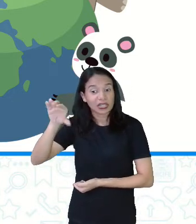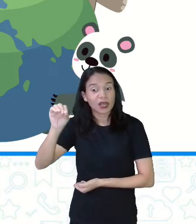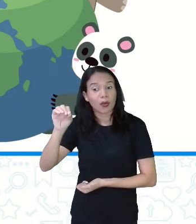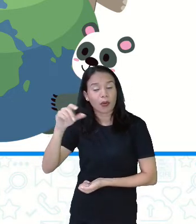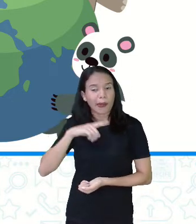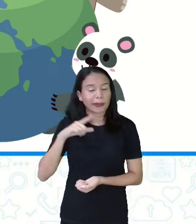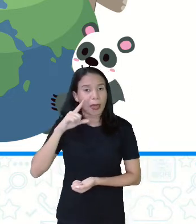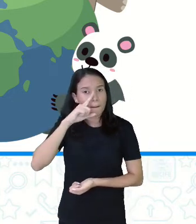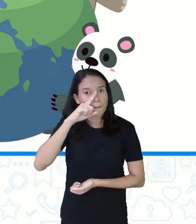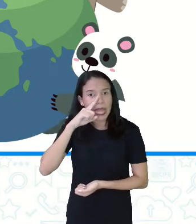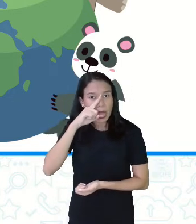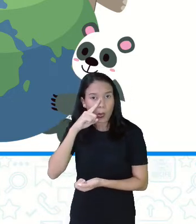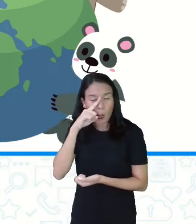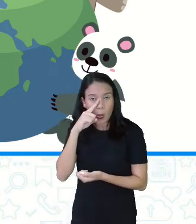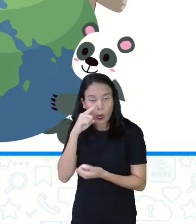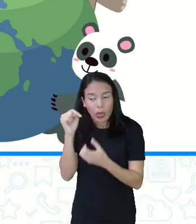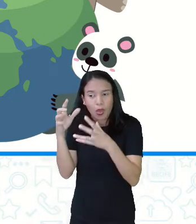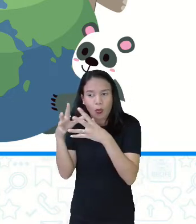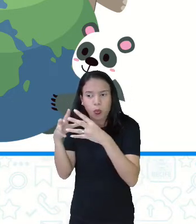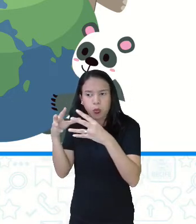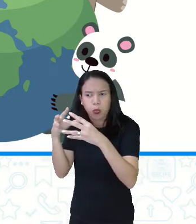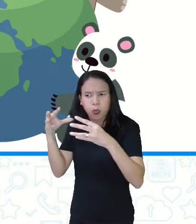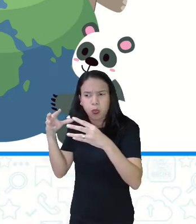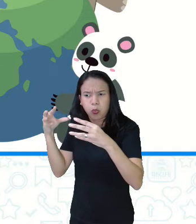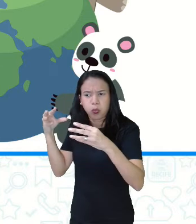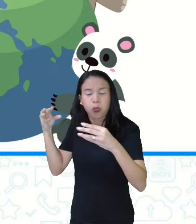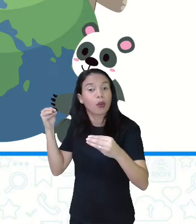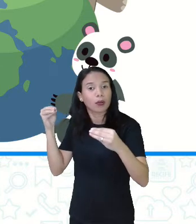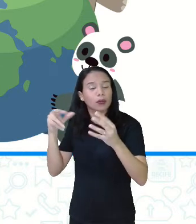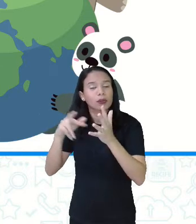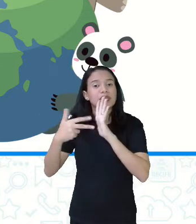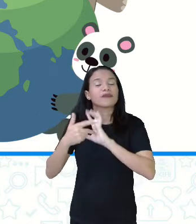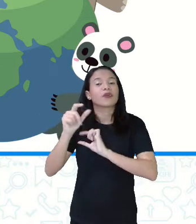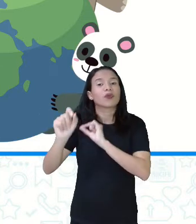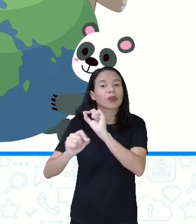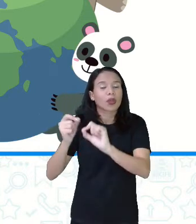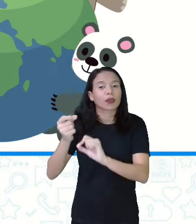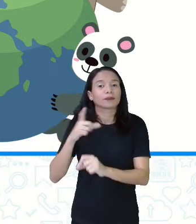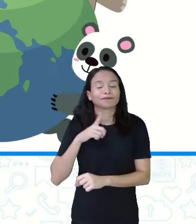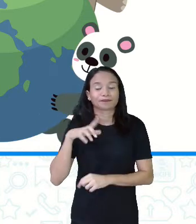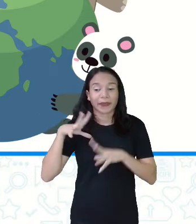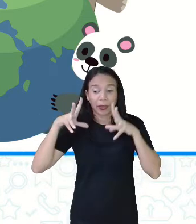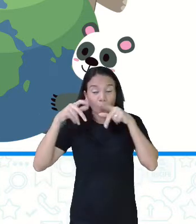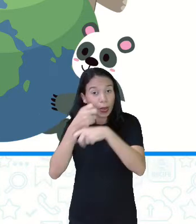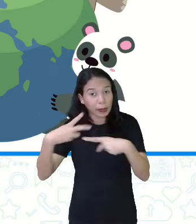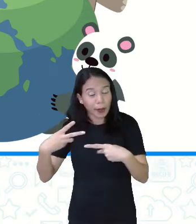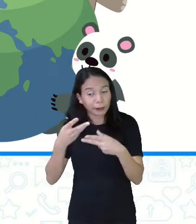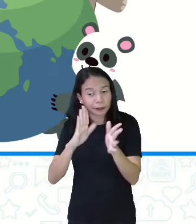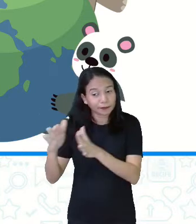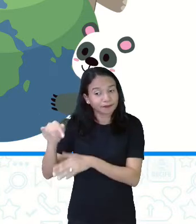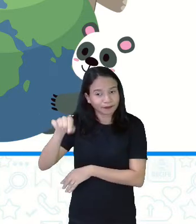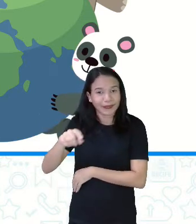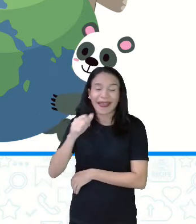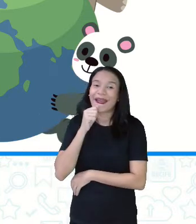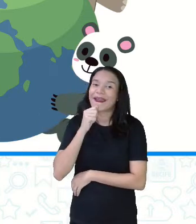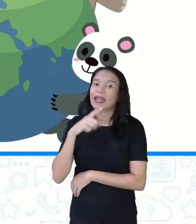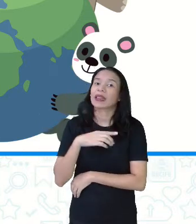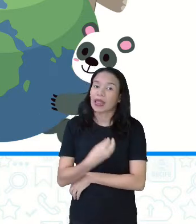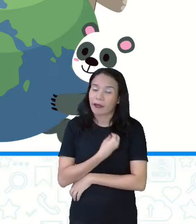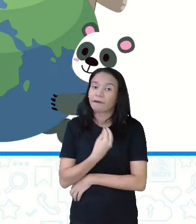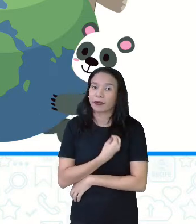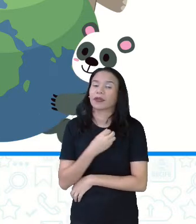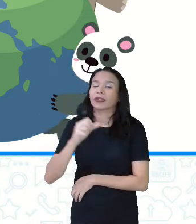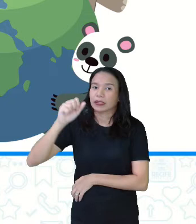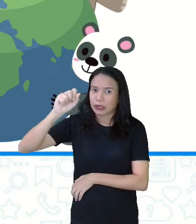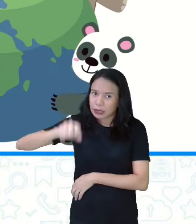ameaçados de desaparecerem da face da Terra. Ou seja, se um animal está em extinção, ele ainda existe,